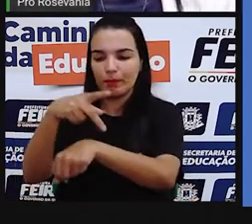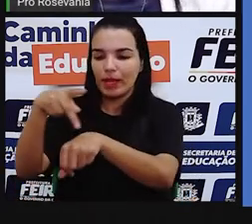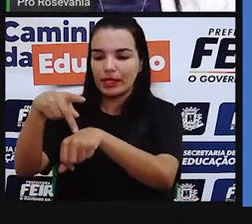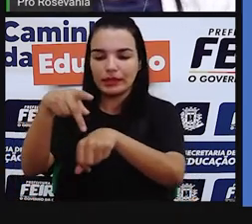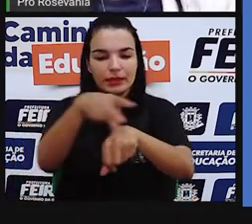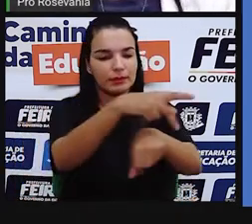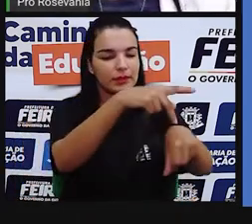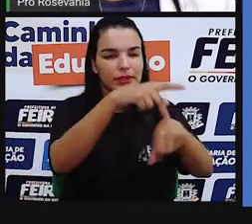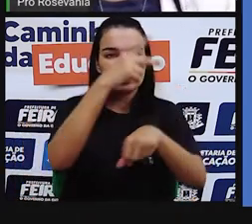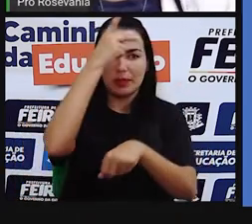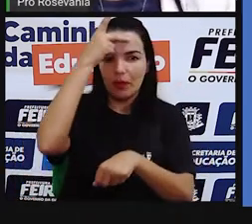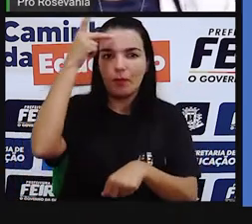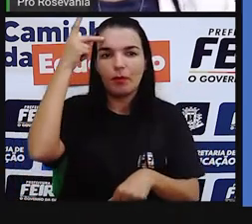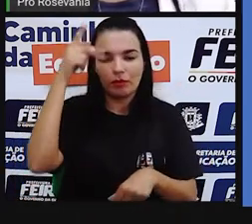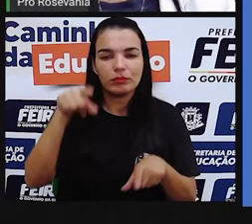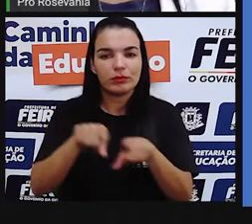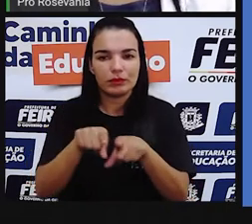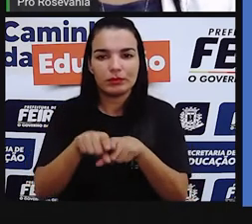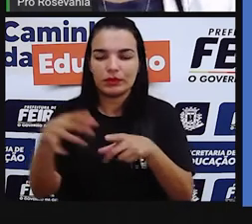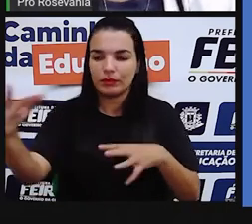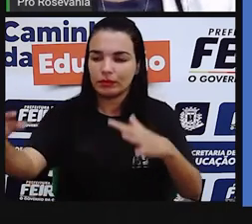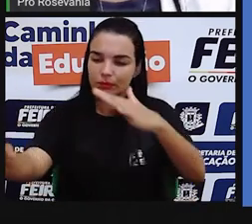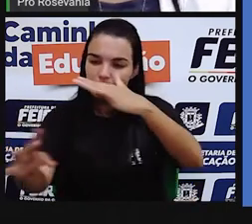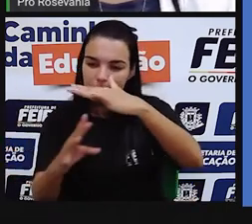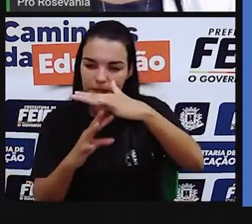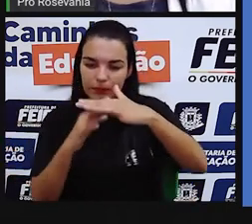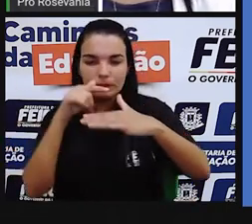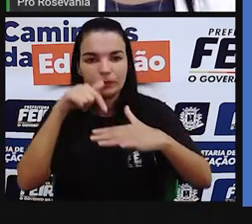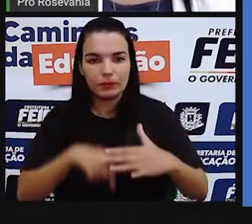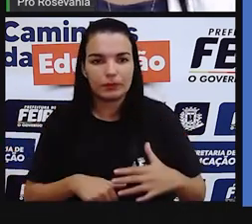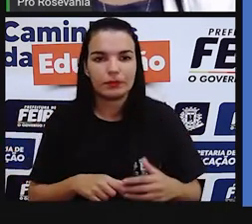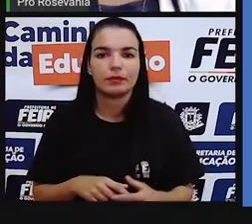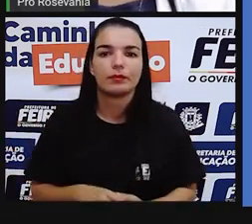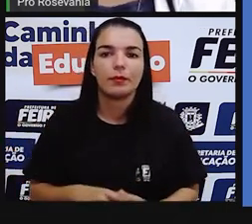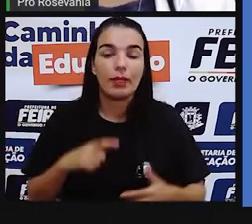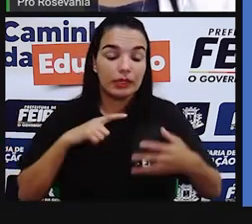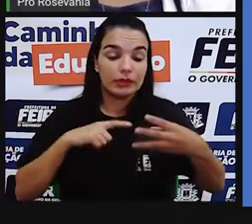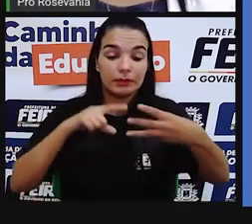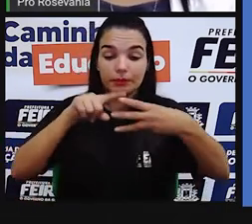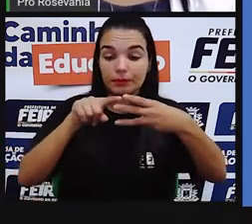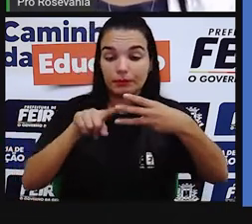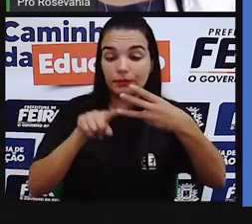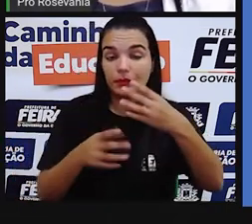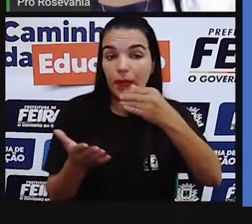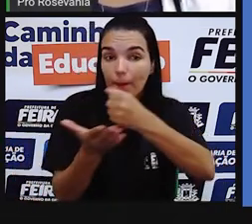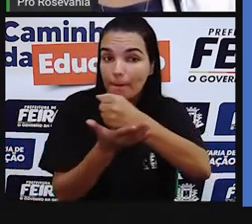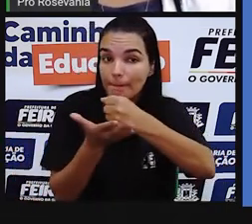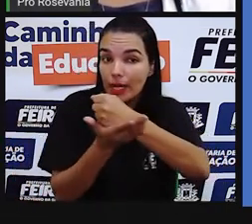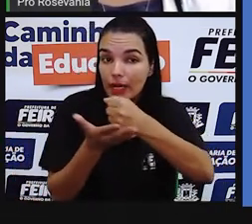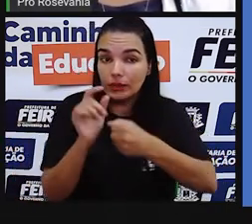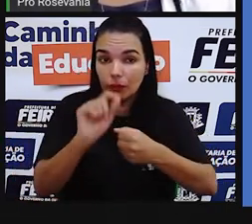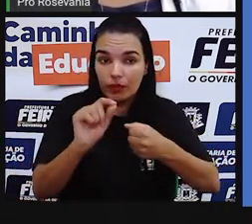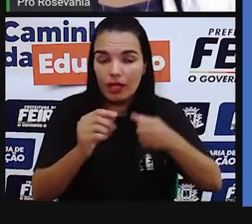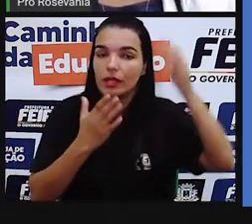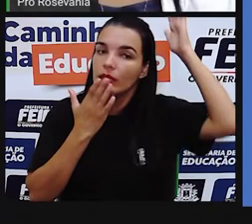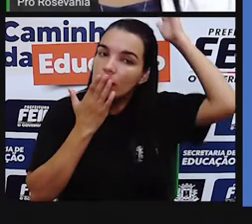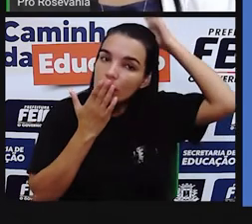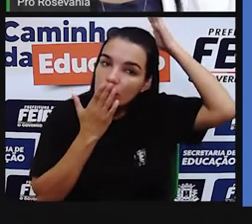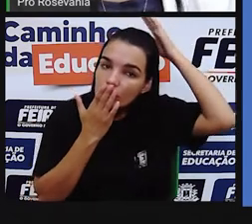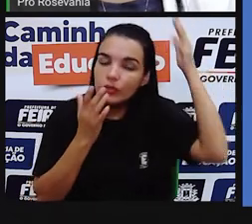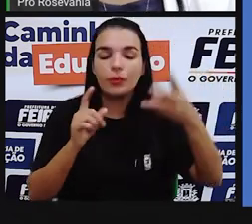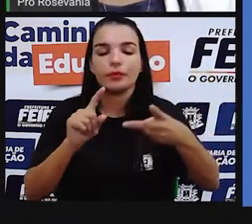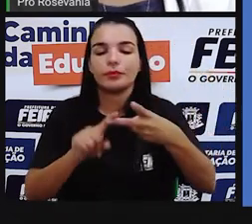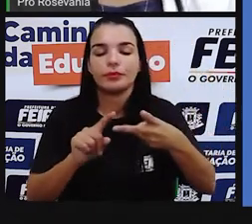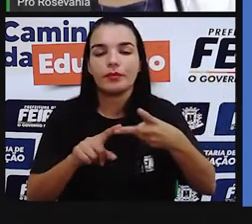gente percebe, logo de cara aqui a gente tem, né, os índios, a gente tem os portugueses, a gente tem os africanos e tem